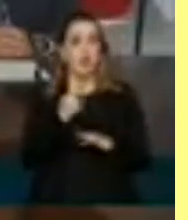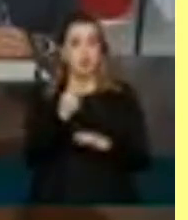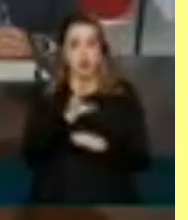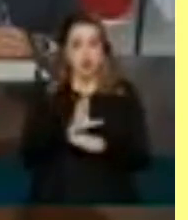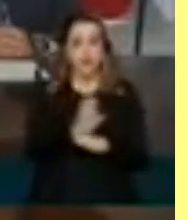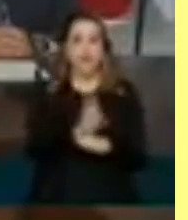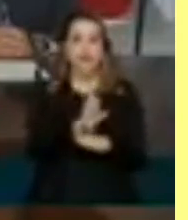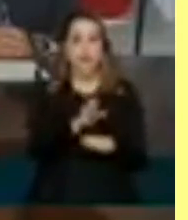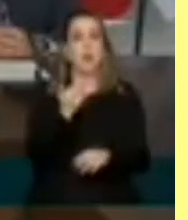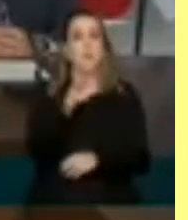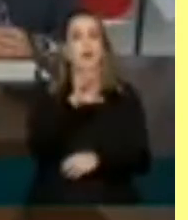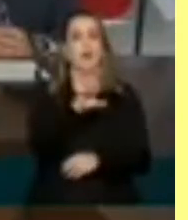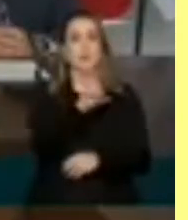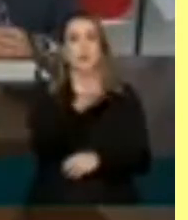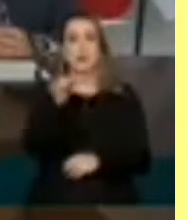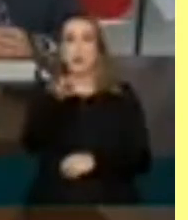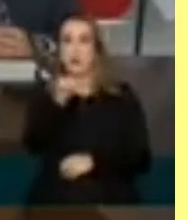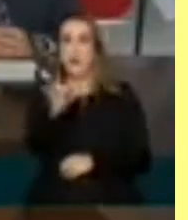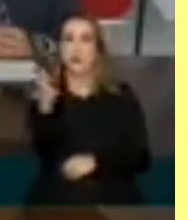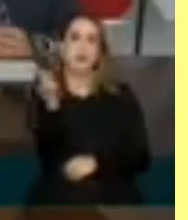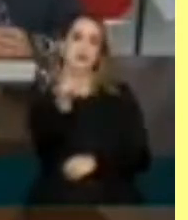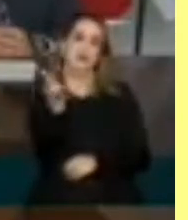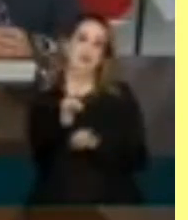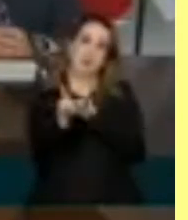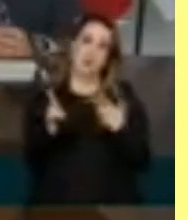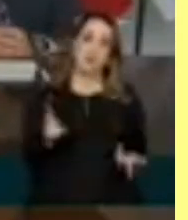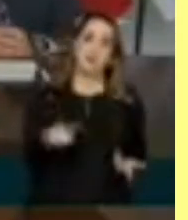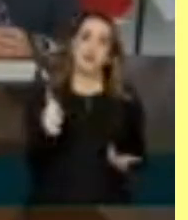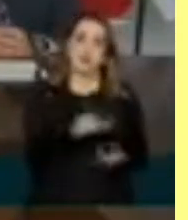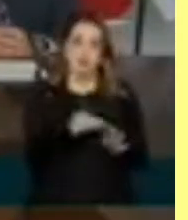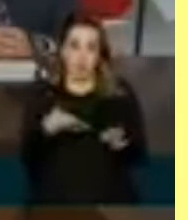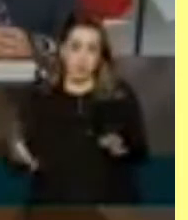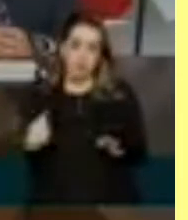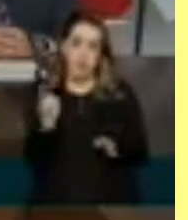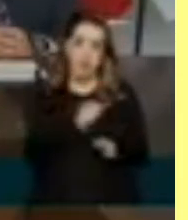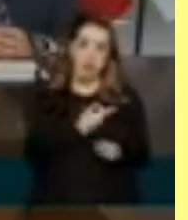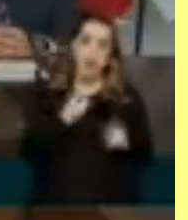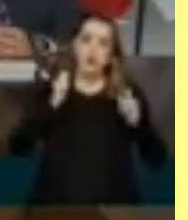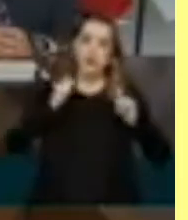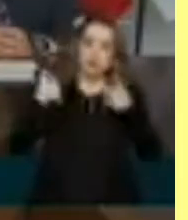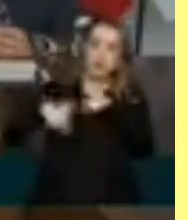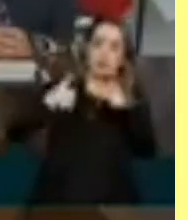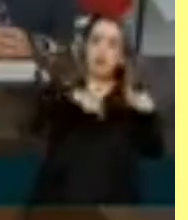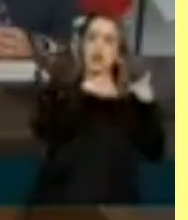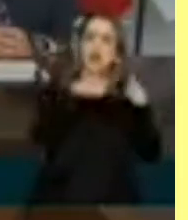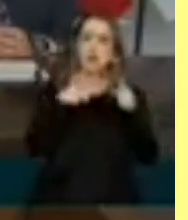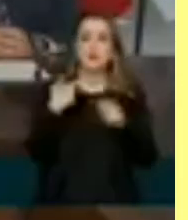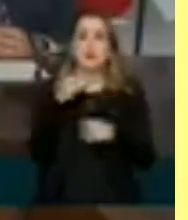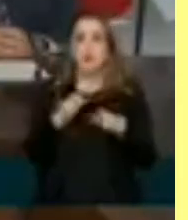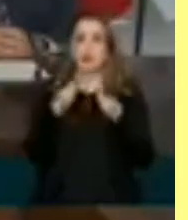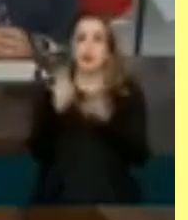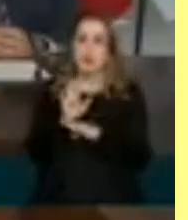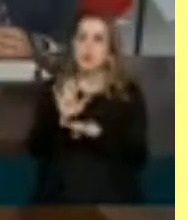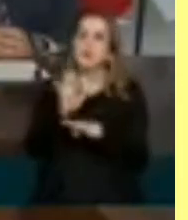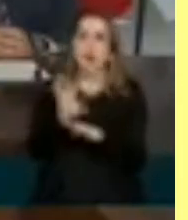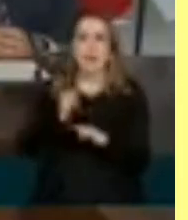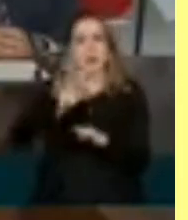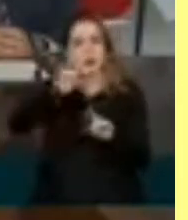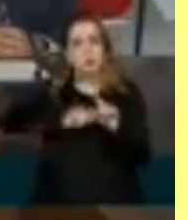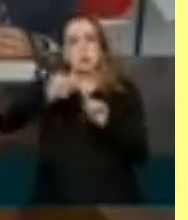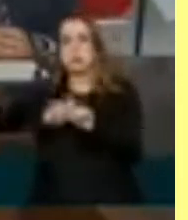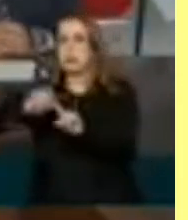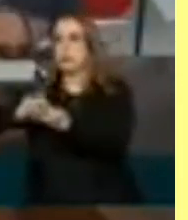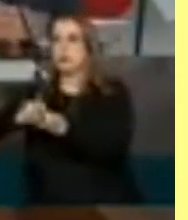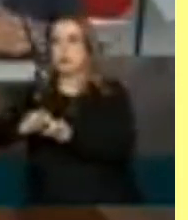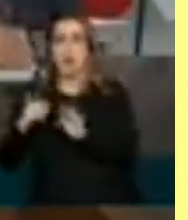dólares. Neste momento, trabalhamos para estender o auxílio emergencial do governo federal por mais alguns meses,